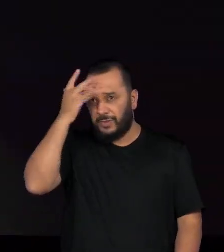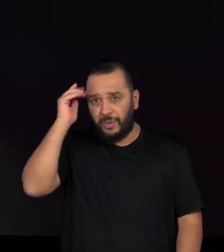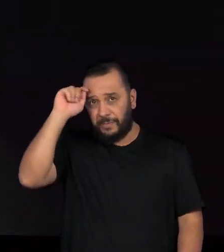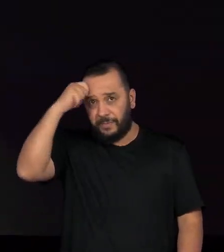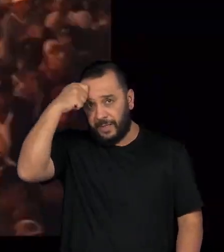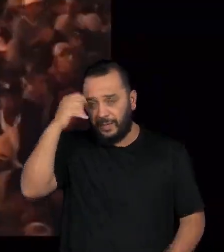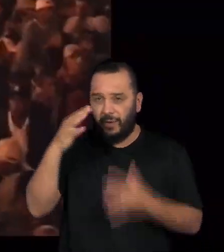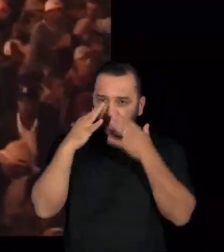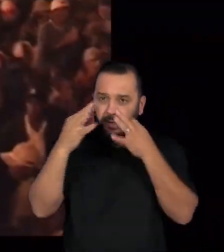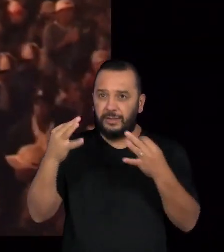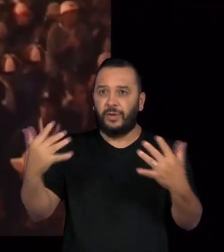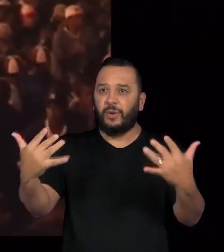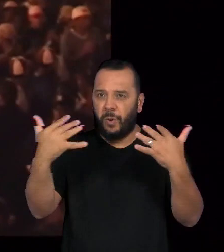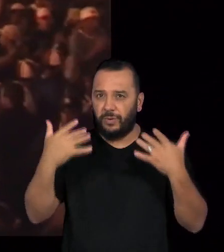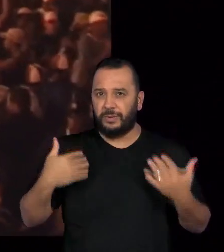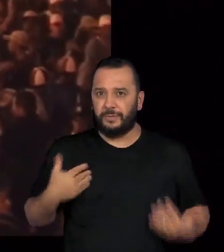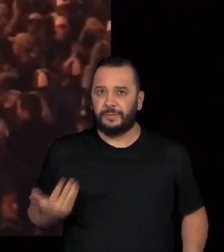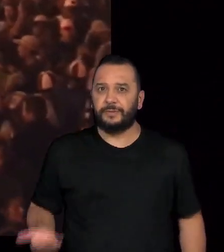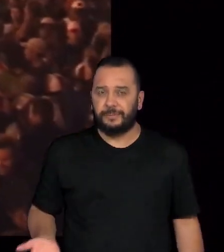que eles me ouçam.